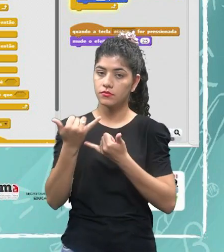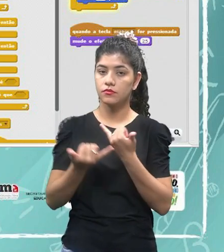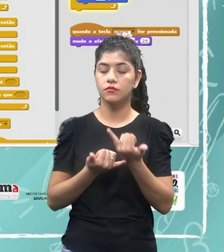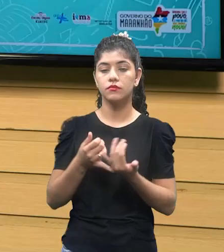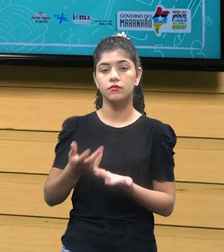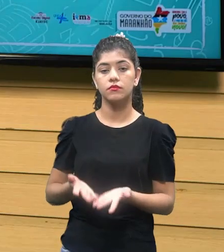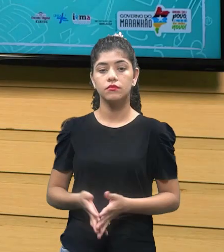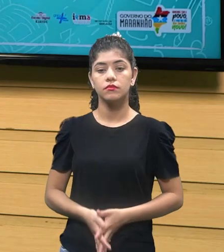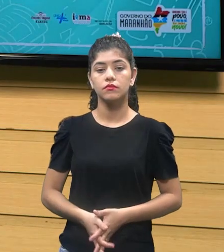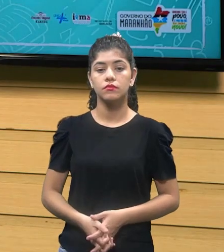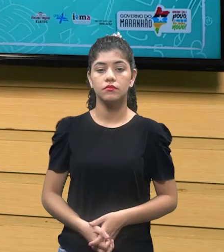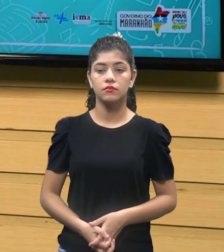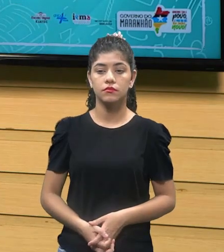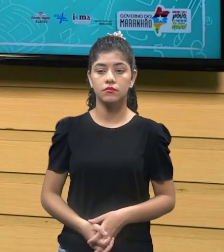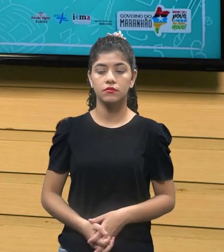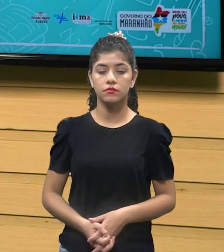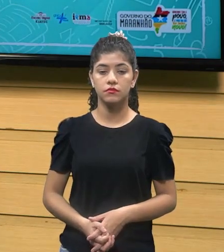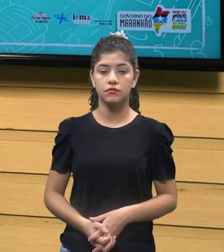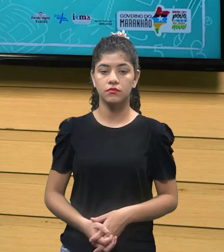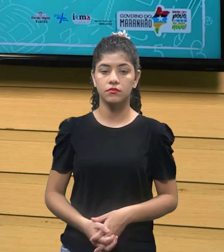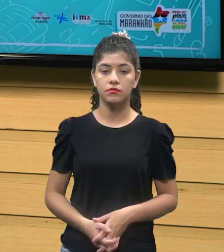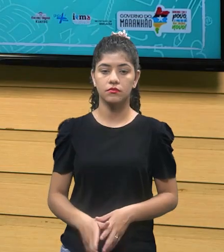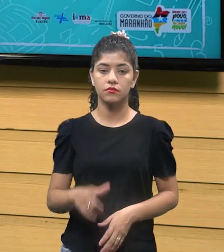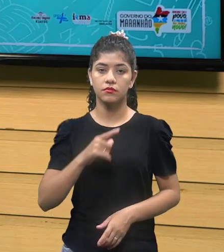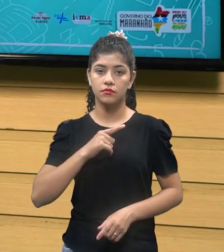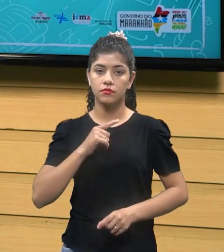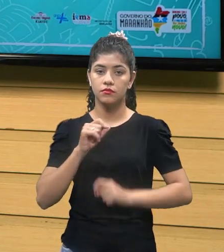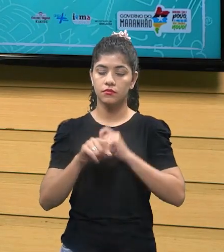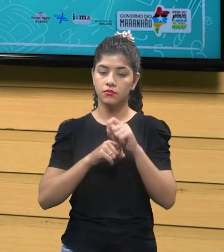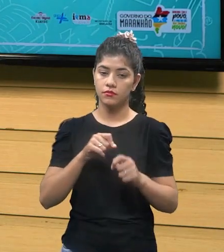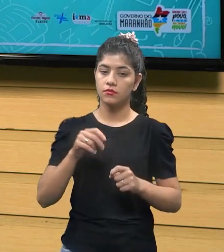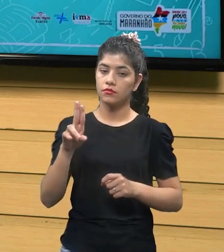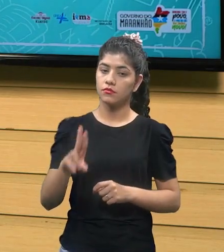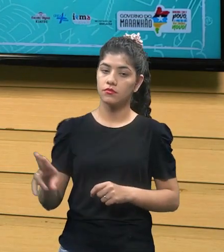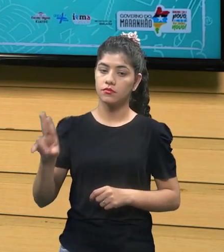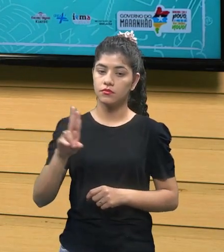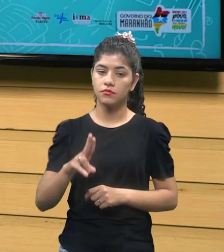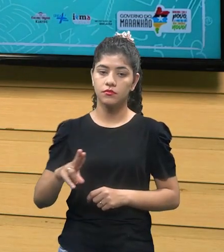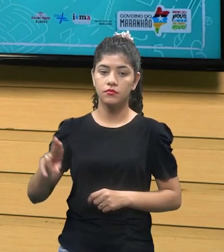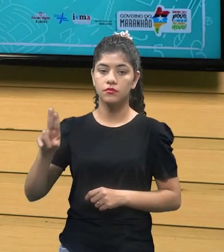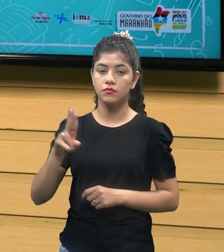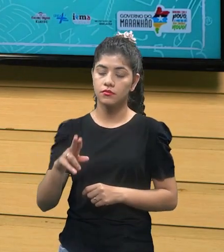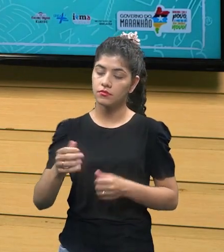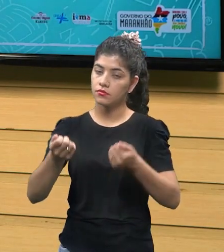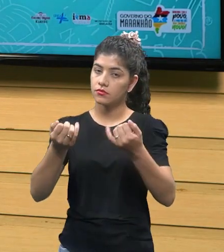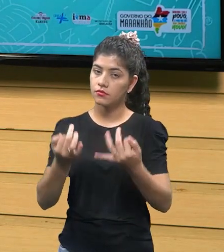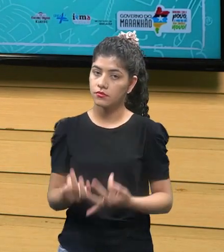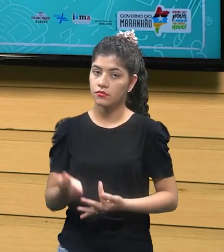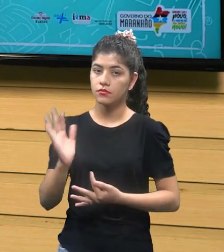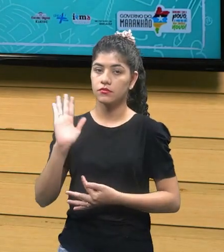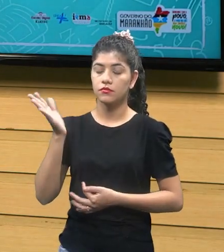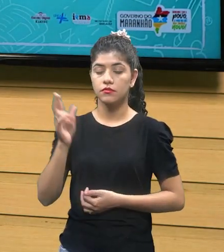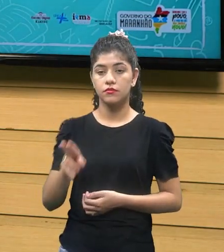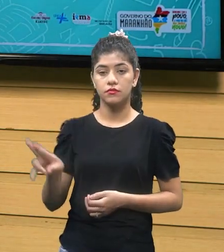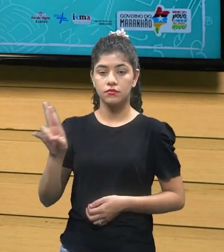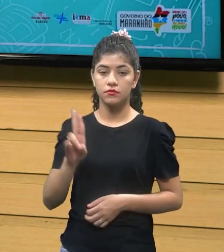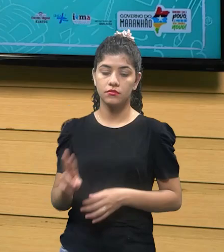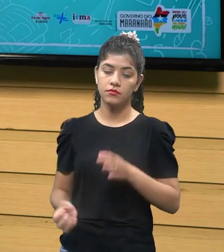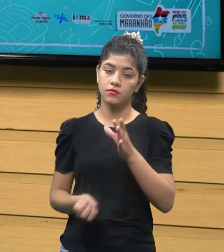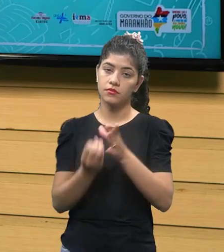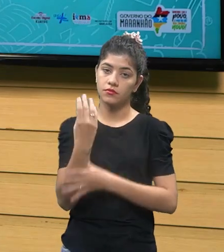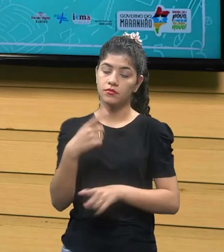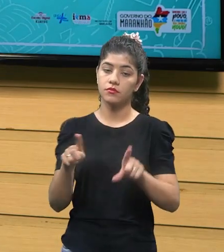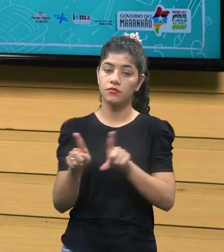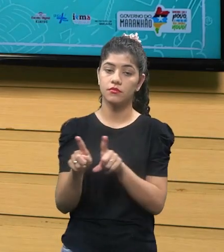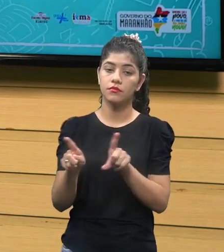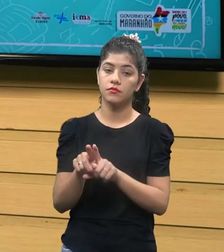aqui. Então você vai utilizar, trabalhar nessa imagem como aqui, né, como eu já tinha adiantado, você utiliza para criar, mas